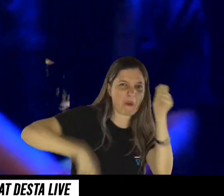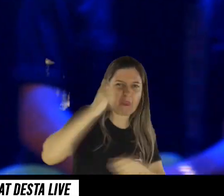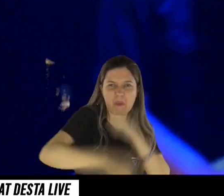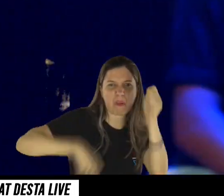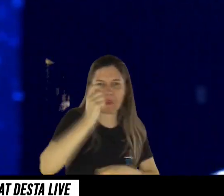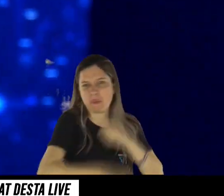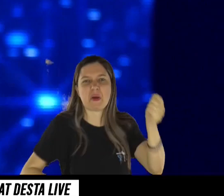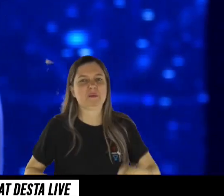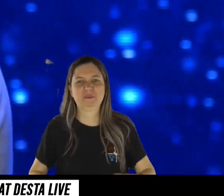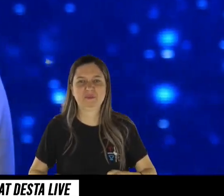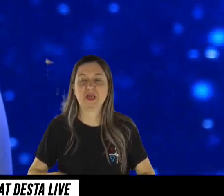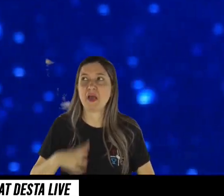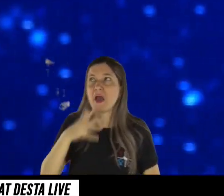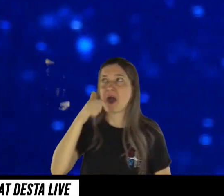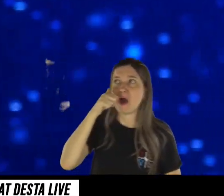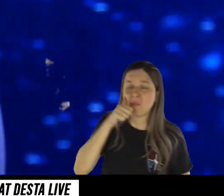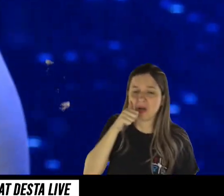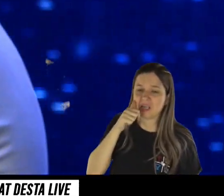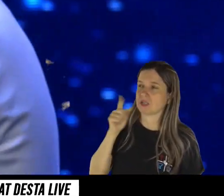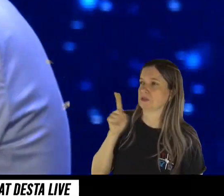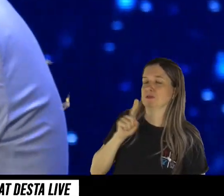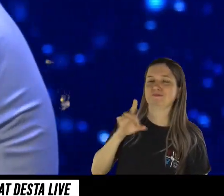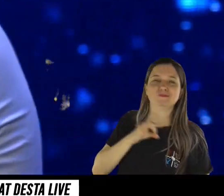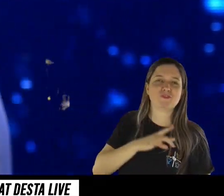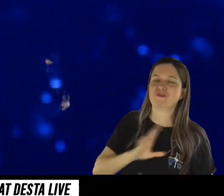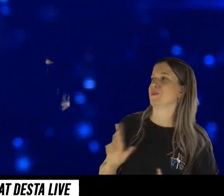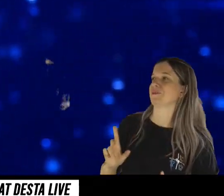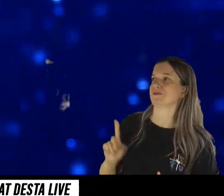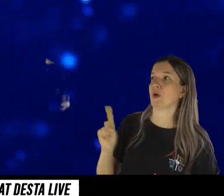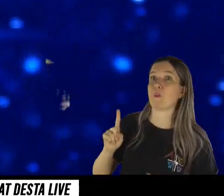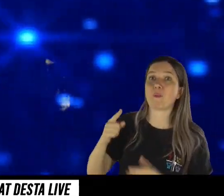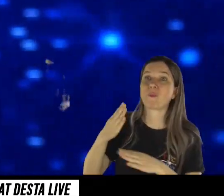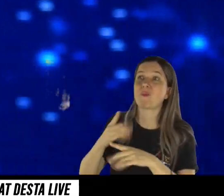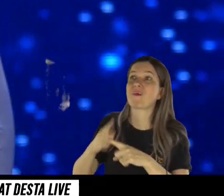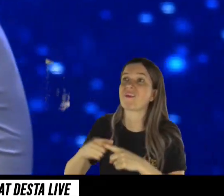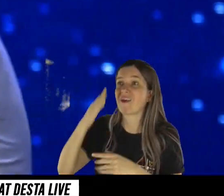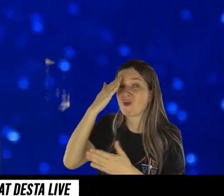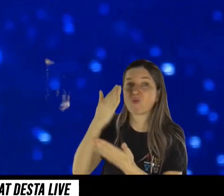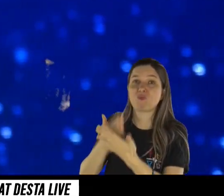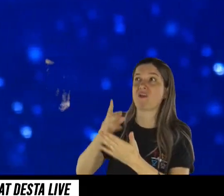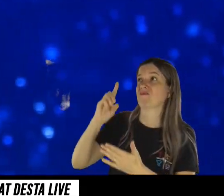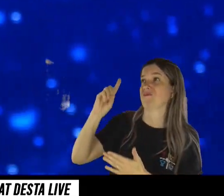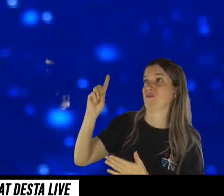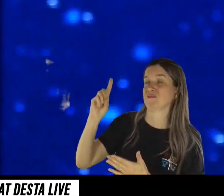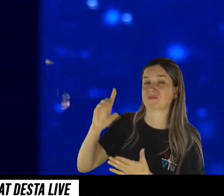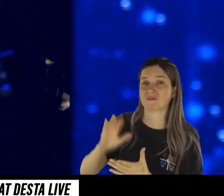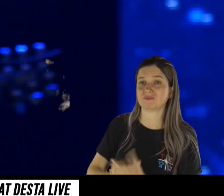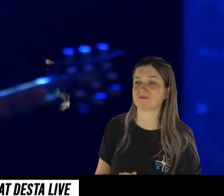Uau! José só pensava, o que estão falando? Eu vou sumir daqui. Eu vou sumir daqui.